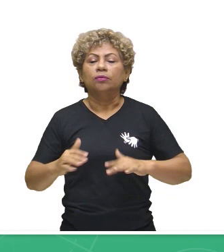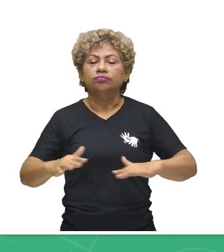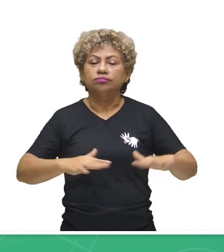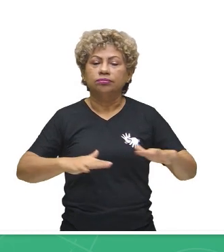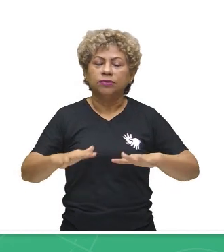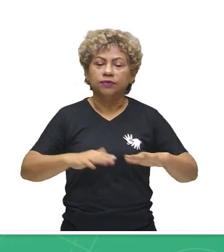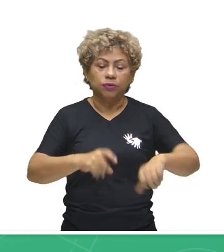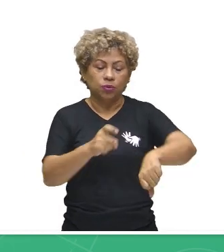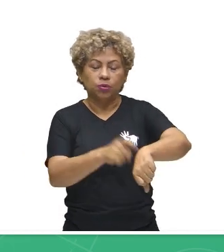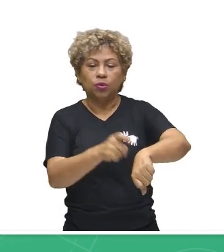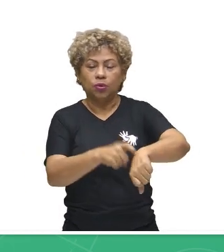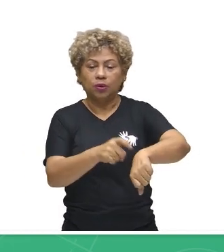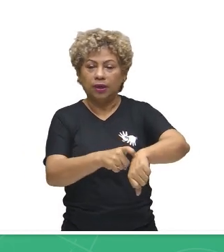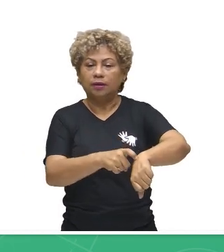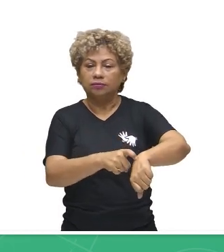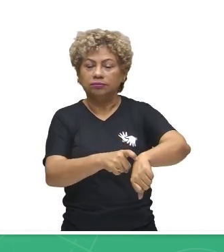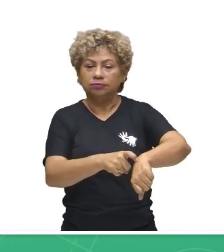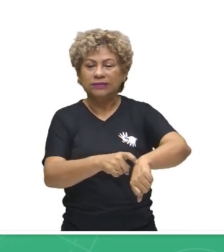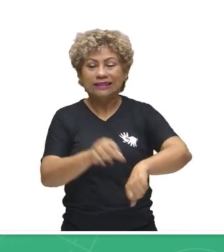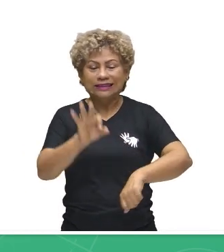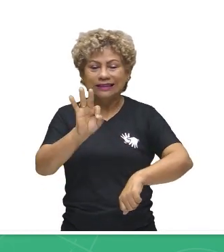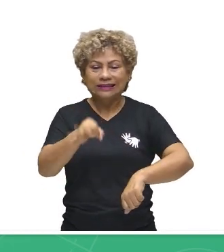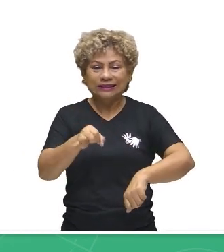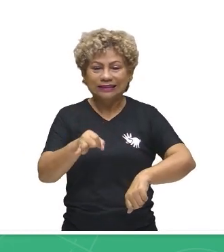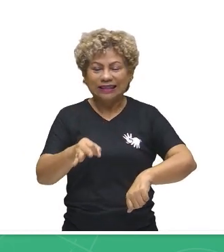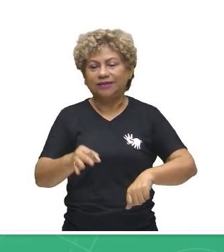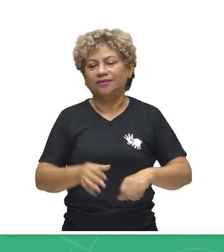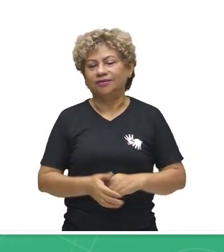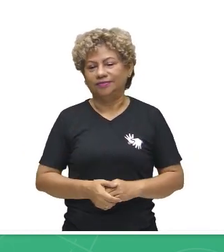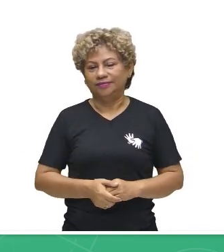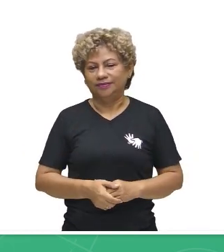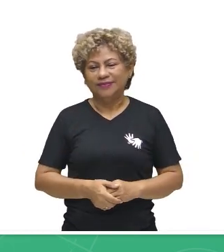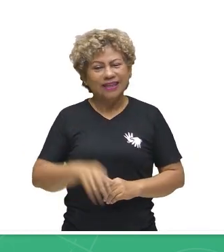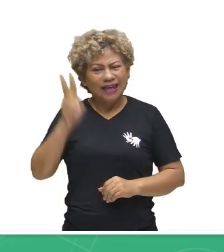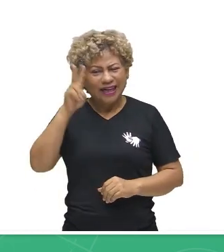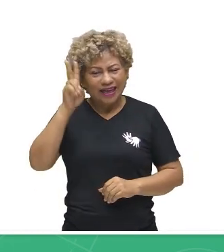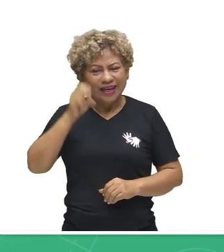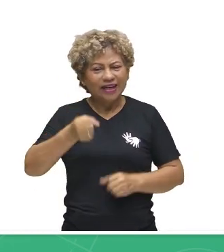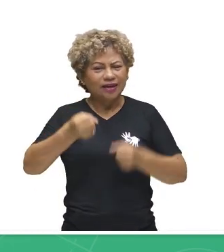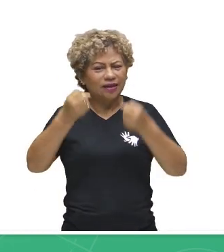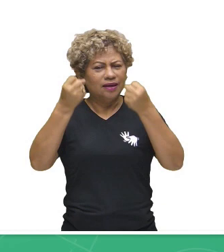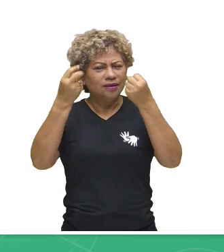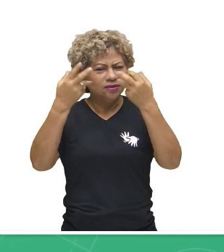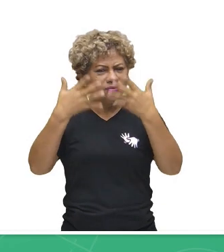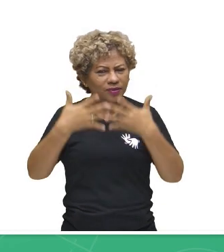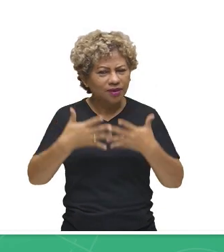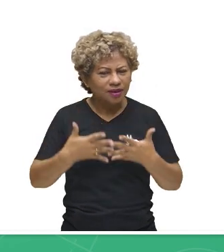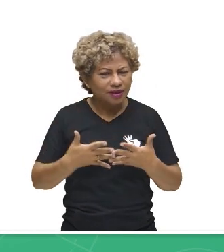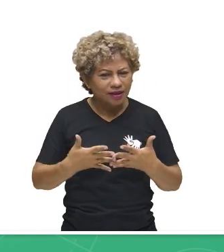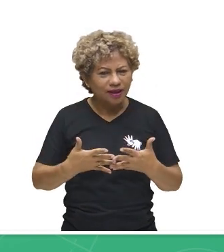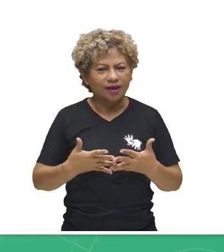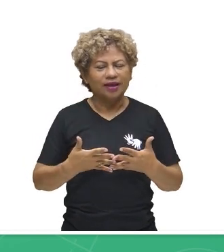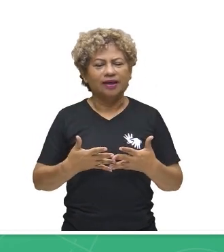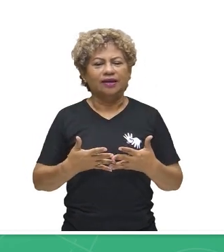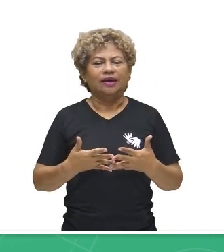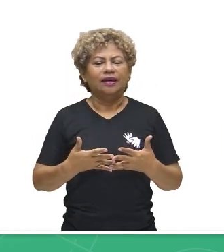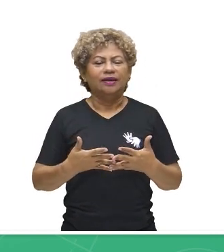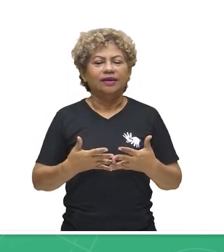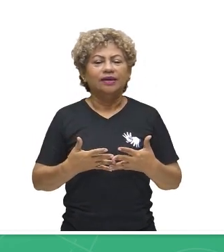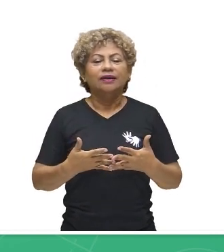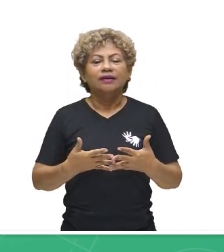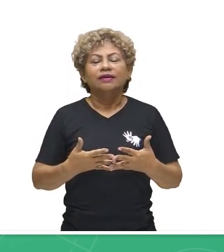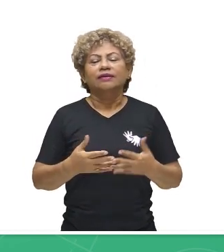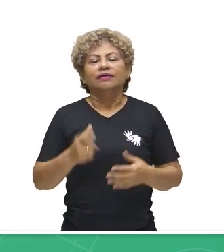das posições. Aí você primeiro, lembram quando a Cecília nos mostrou que aqui representa o